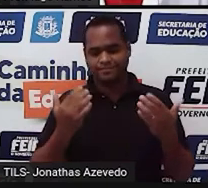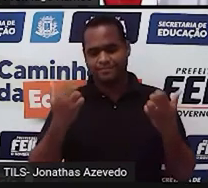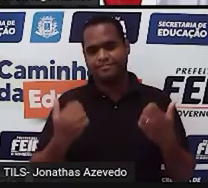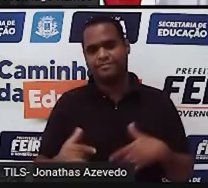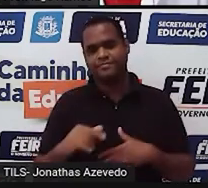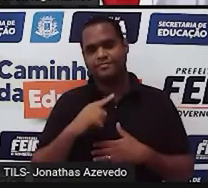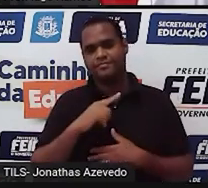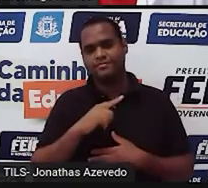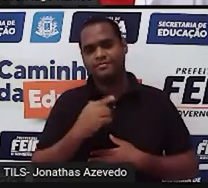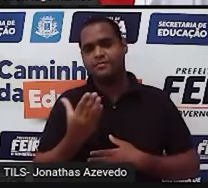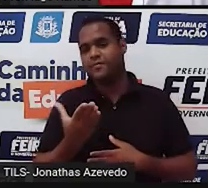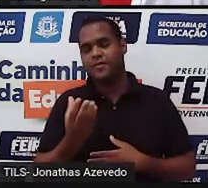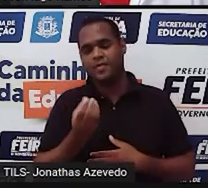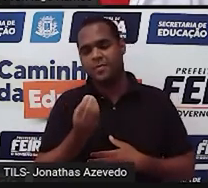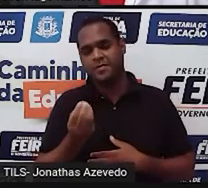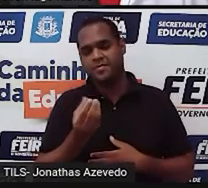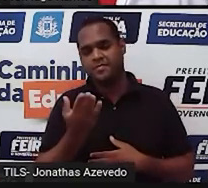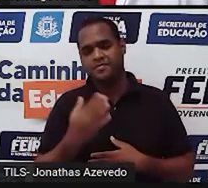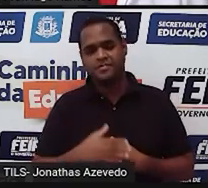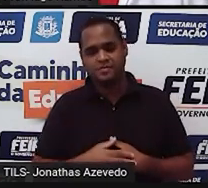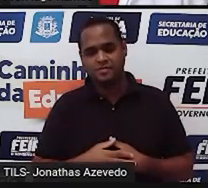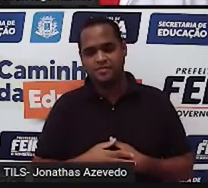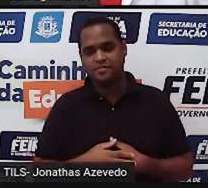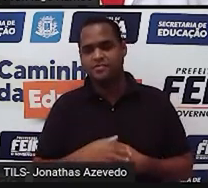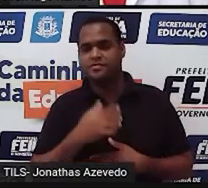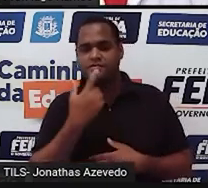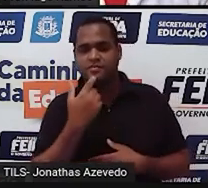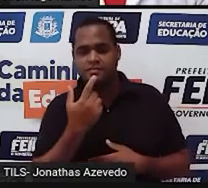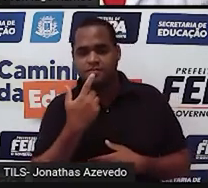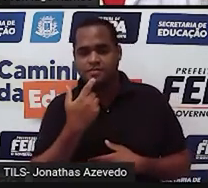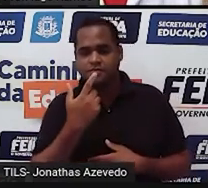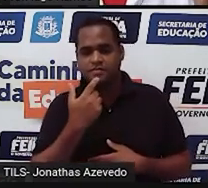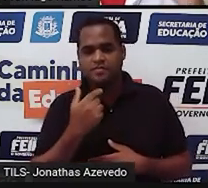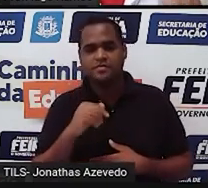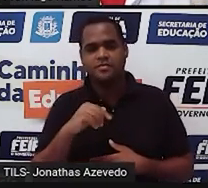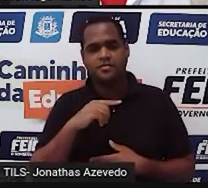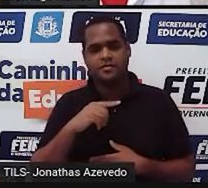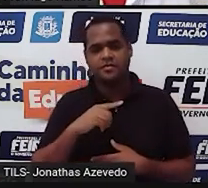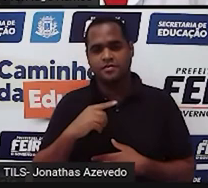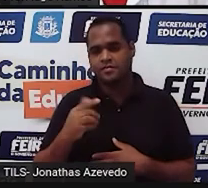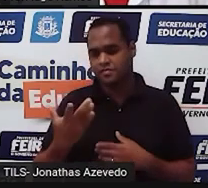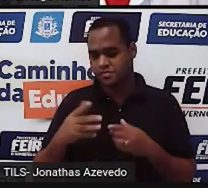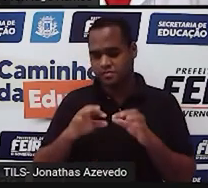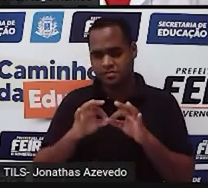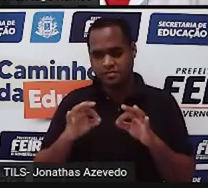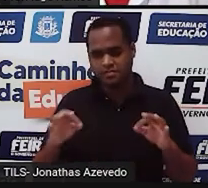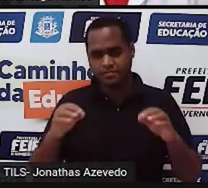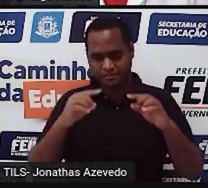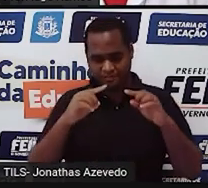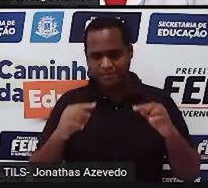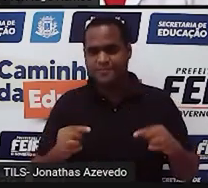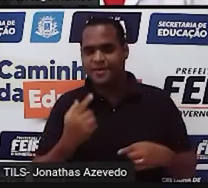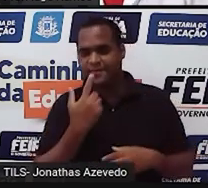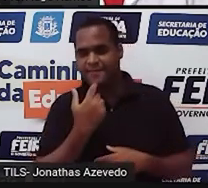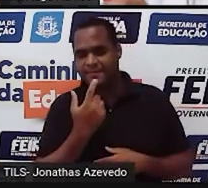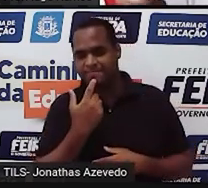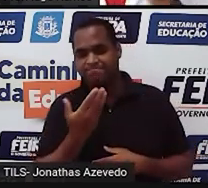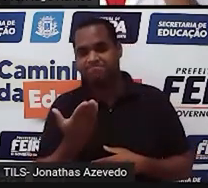fica assim ó tá vendo essa reta vermelha Olha o posto ali em cima da reta vermelha tá